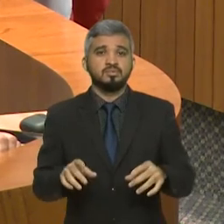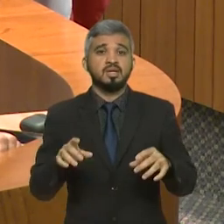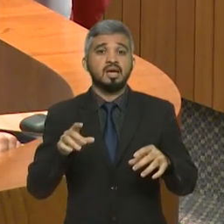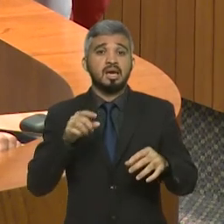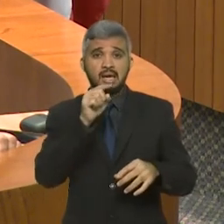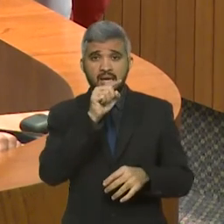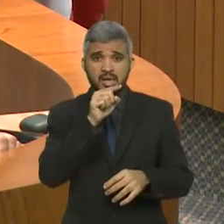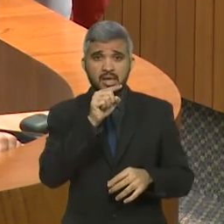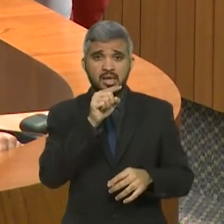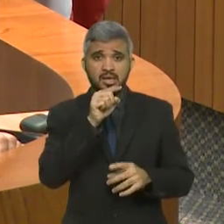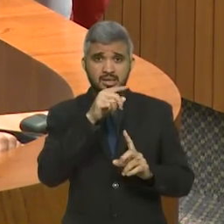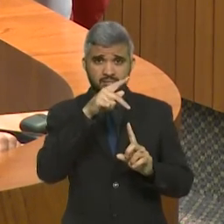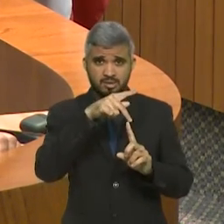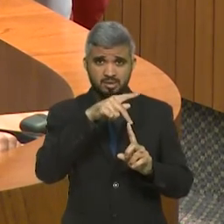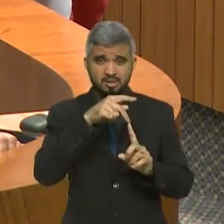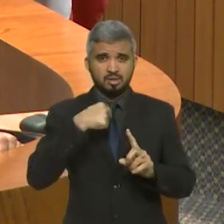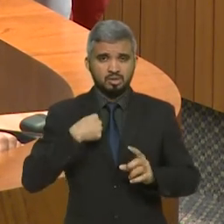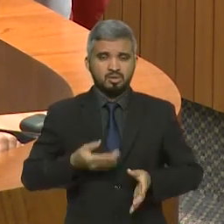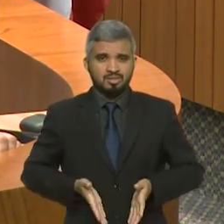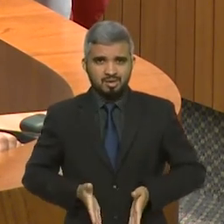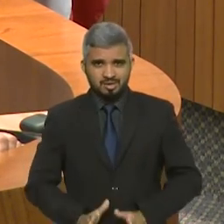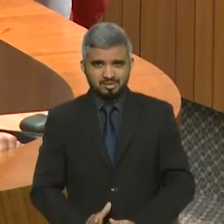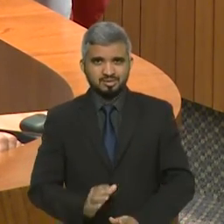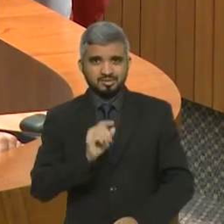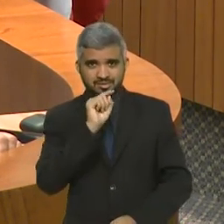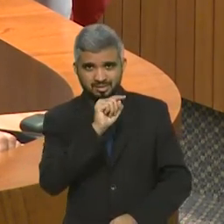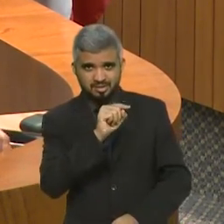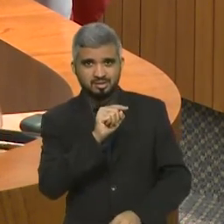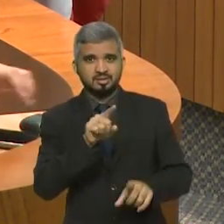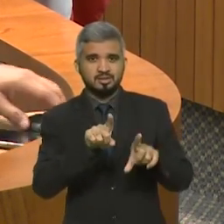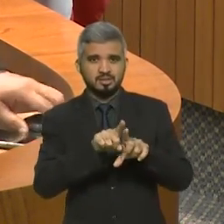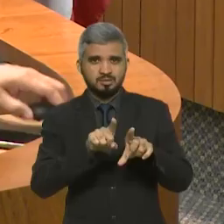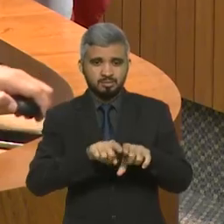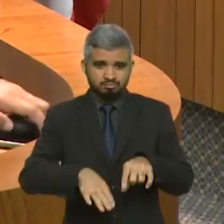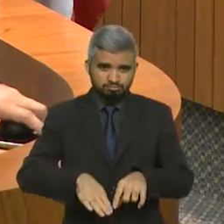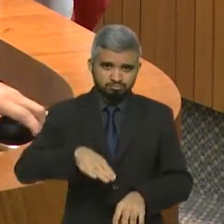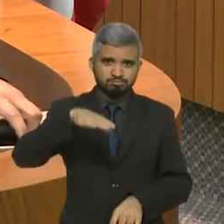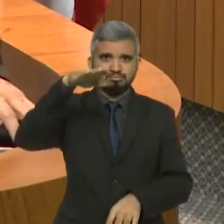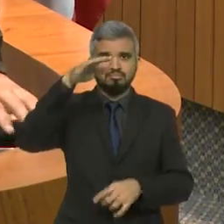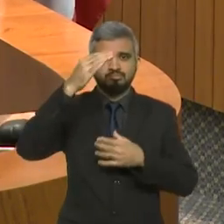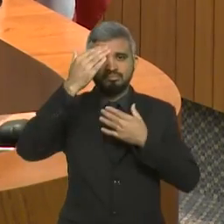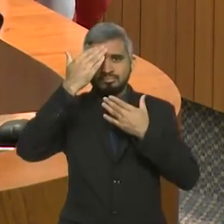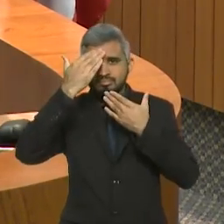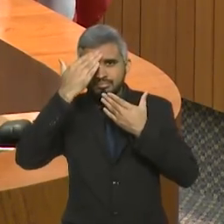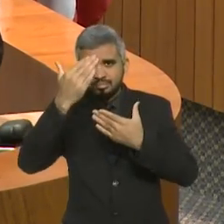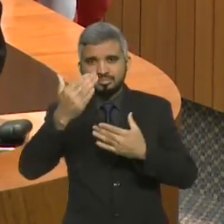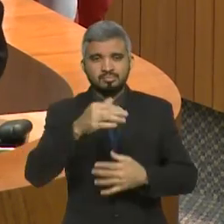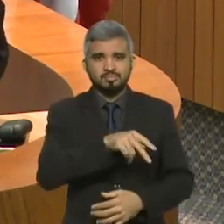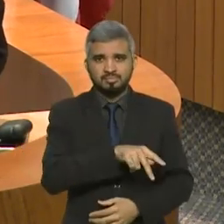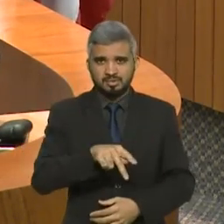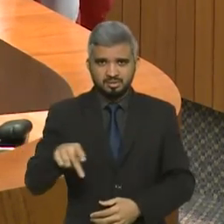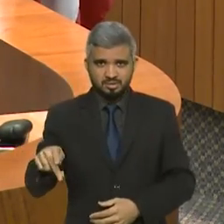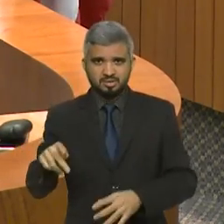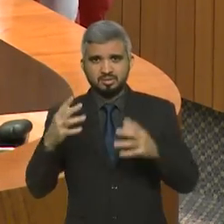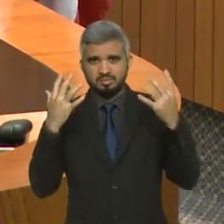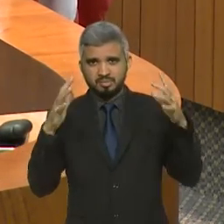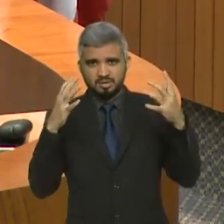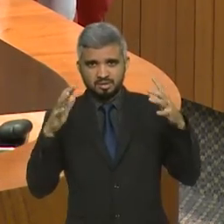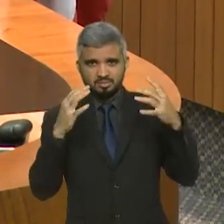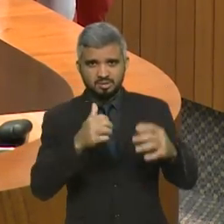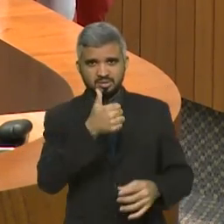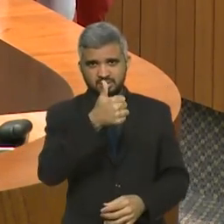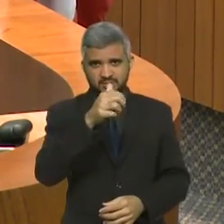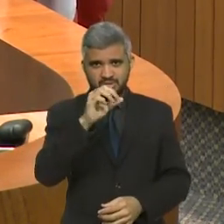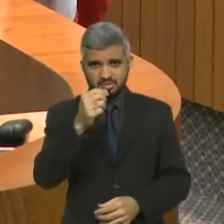e me criei, pelos seus 102 anos de emancipação política. Muito obrigado, senhor presidente Wellington do Curso, e Vossa Excelência, por ter